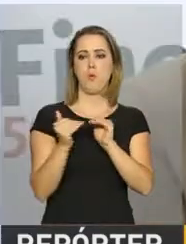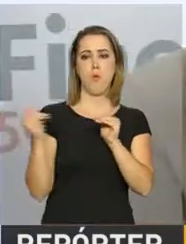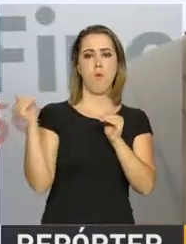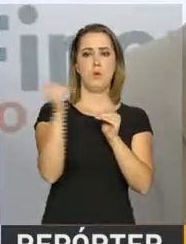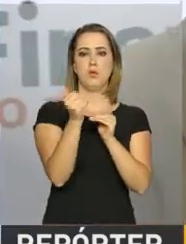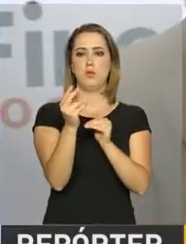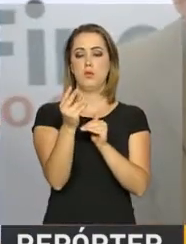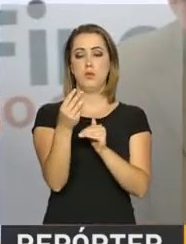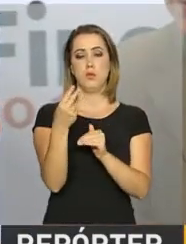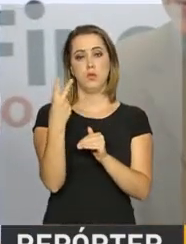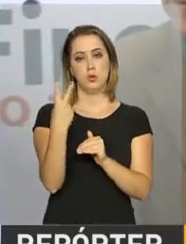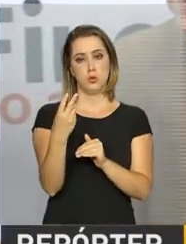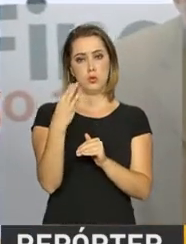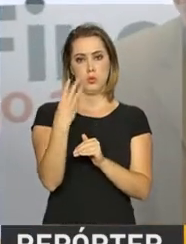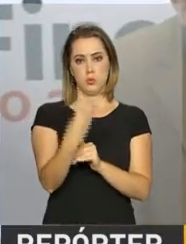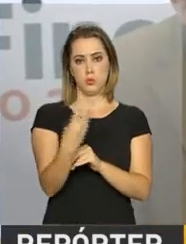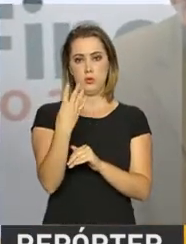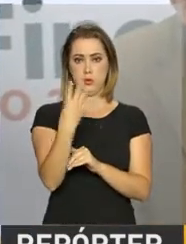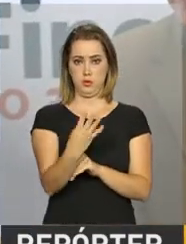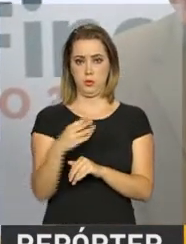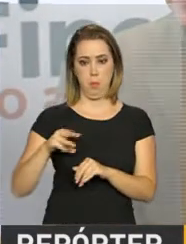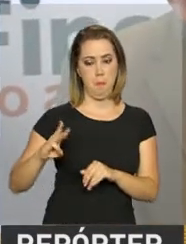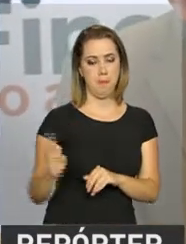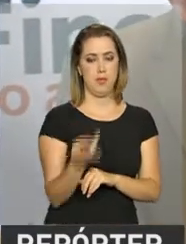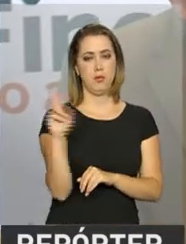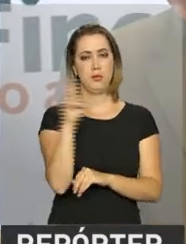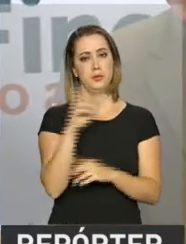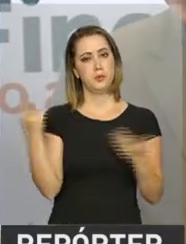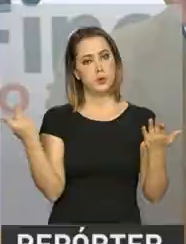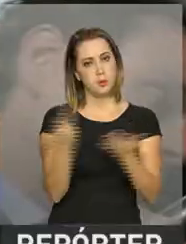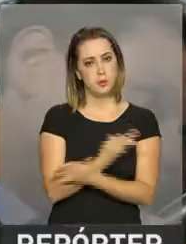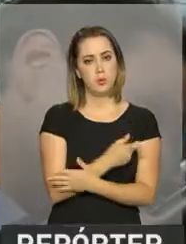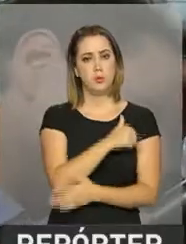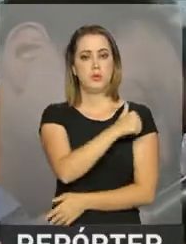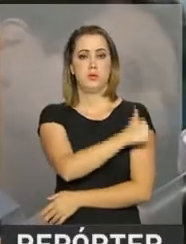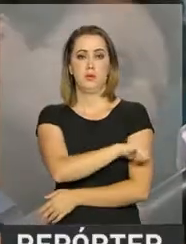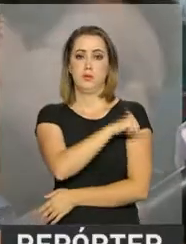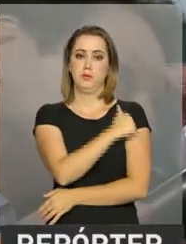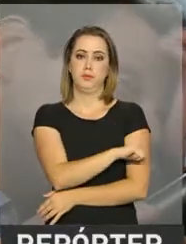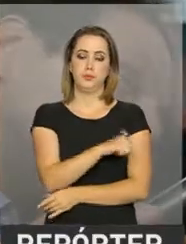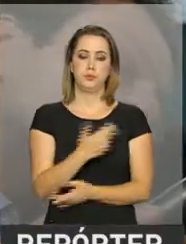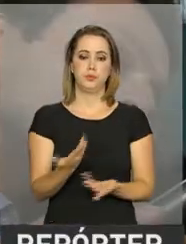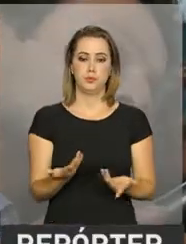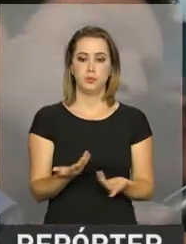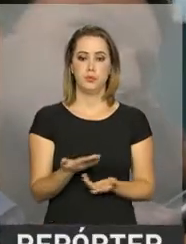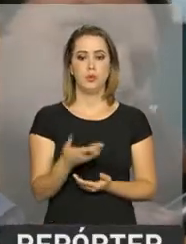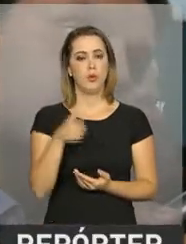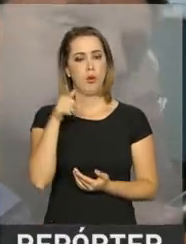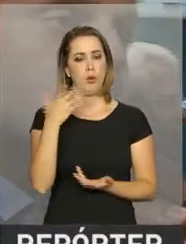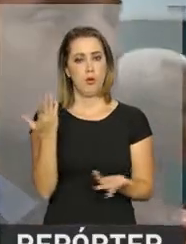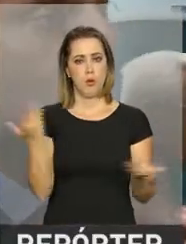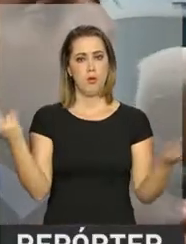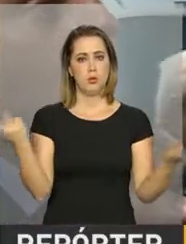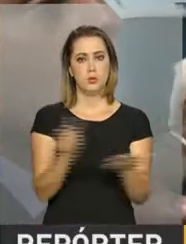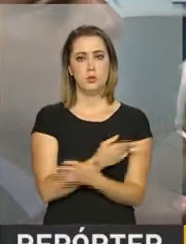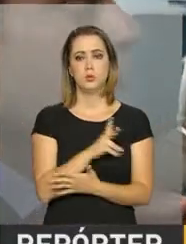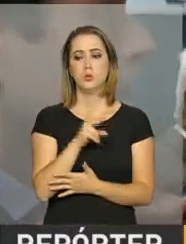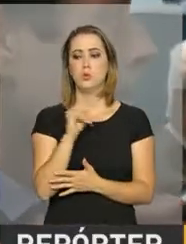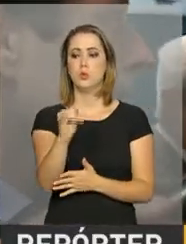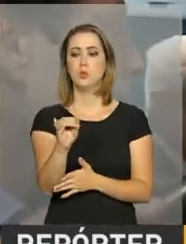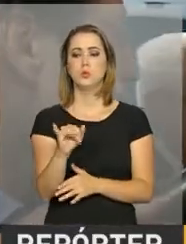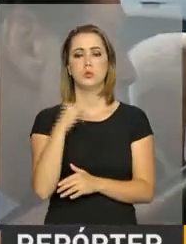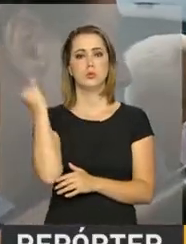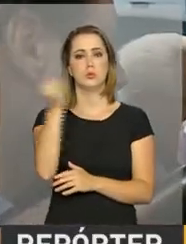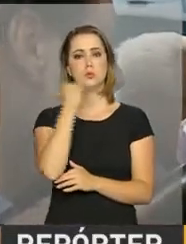milhões de reais foi nesta segunda feira no rio de janeiro hoje foi um dia importante o primeiro dia de